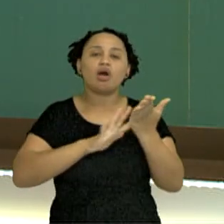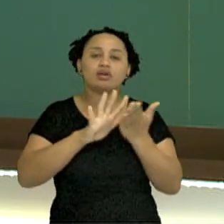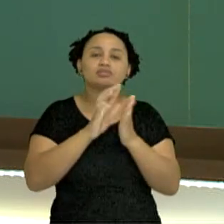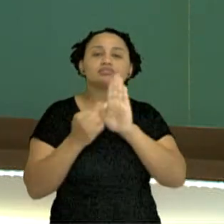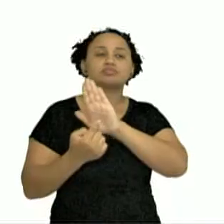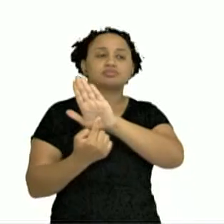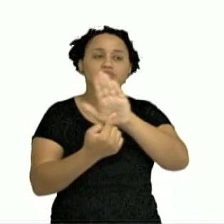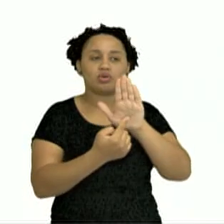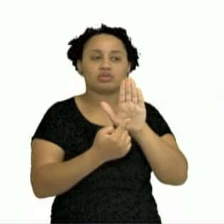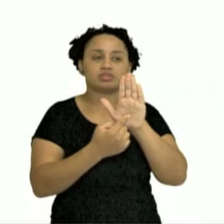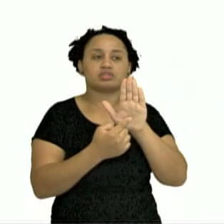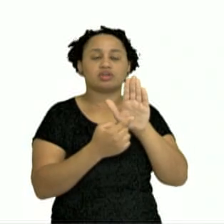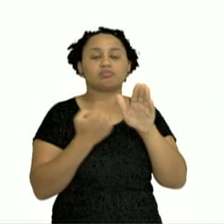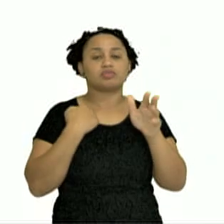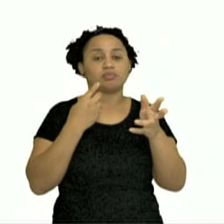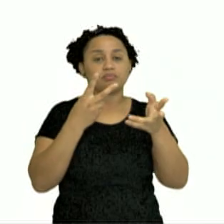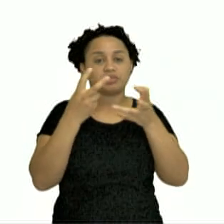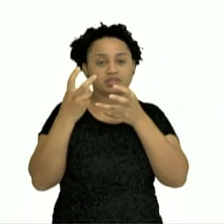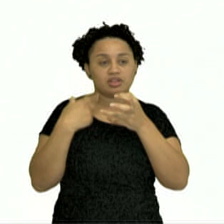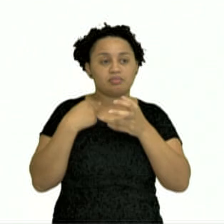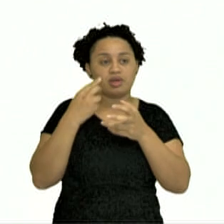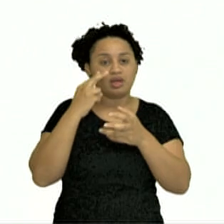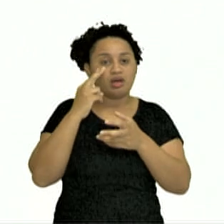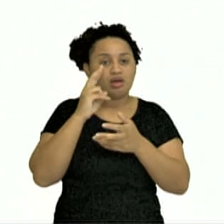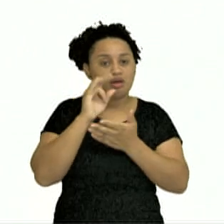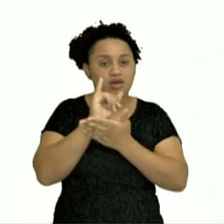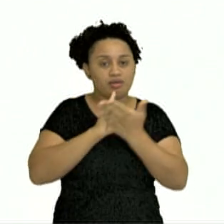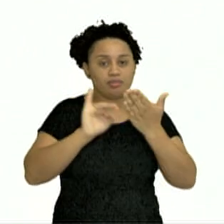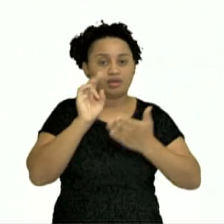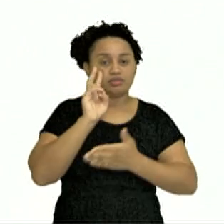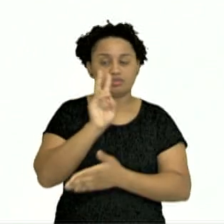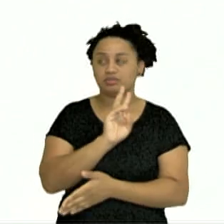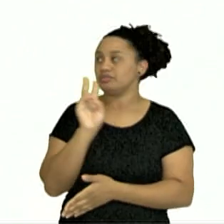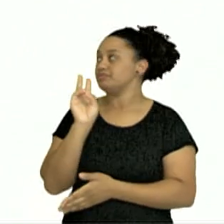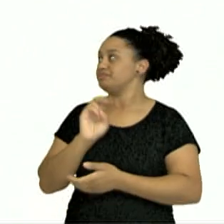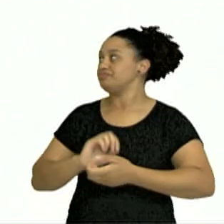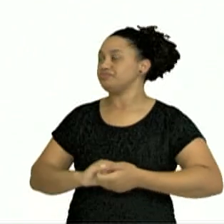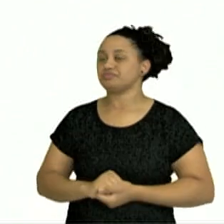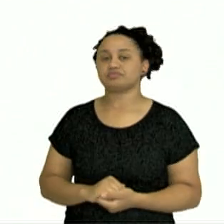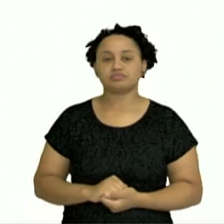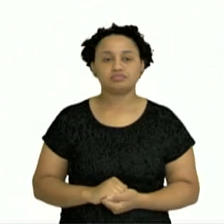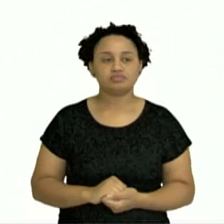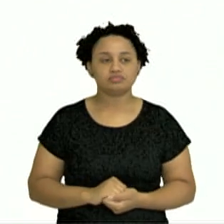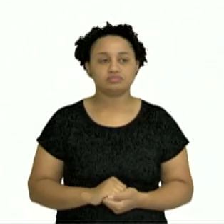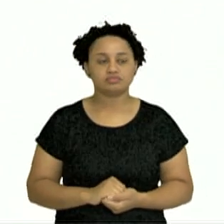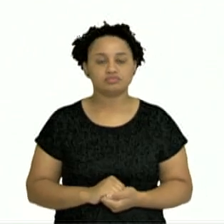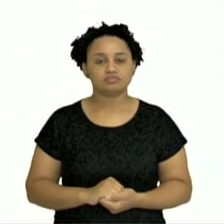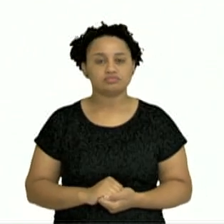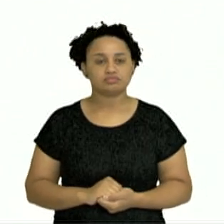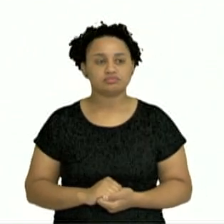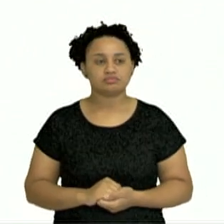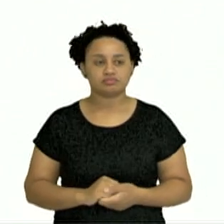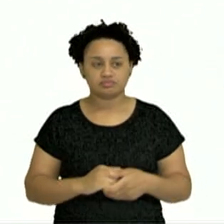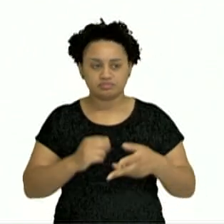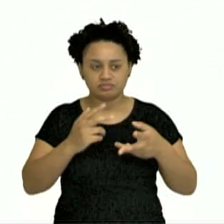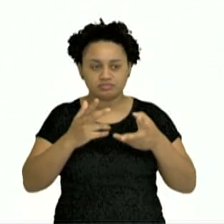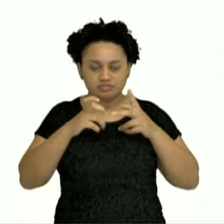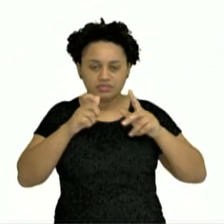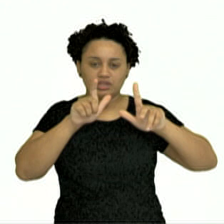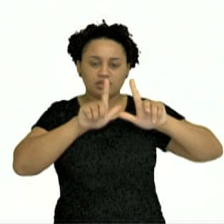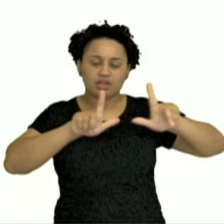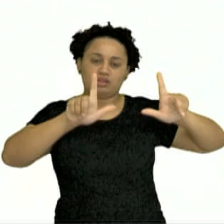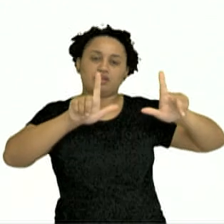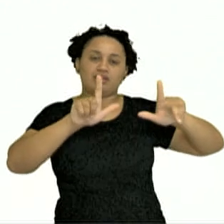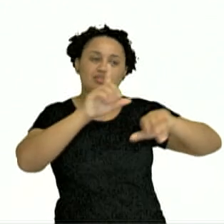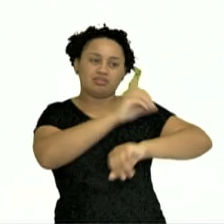para você. Observe que na imagem do deserto, nós temos o aquecimento e o resfriamento muito